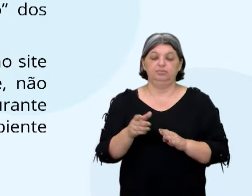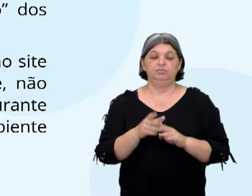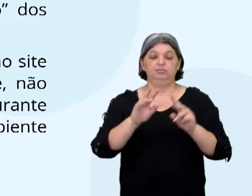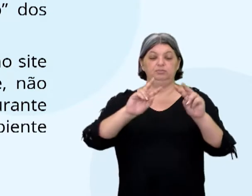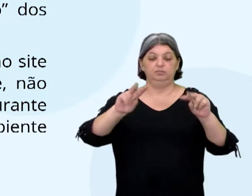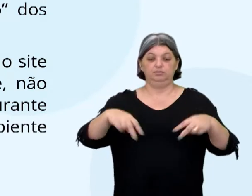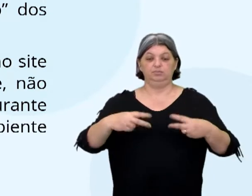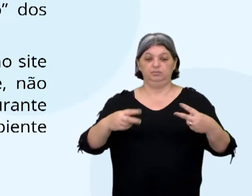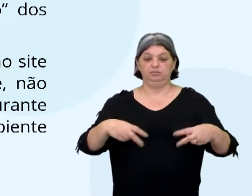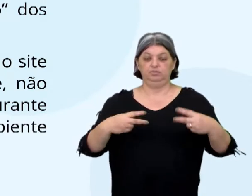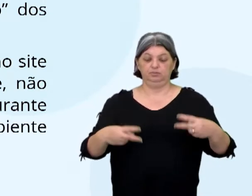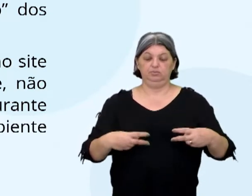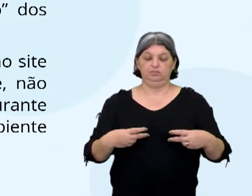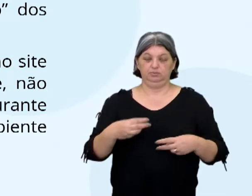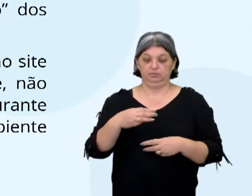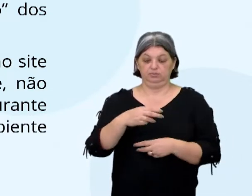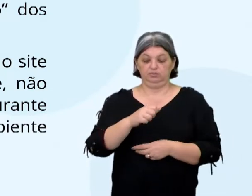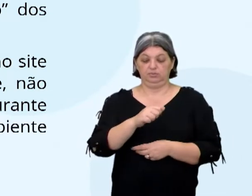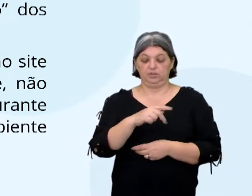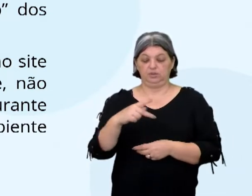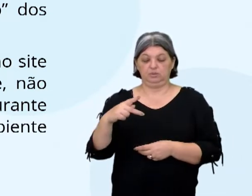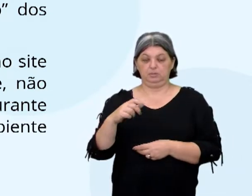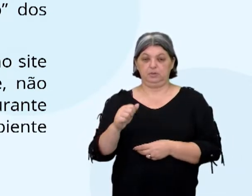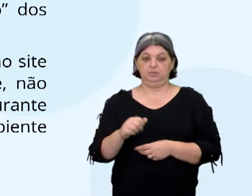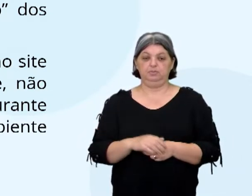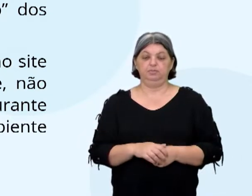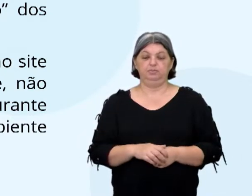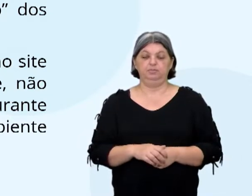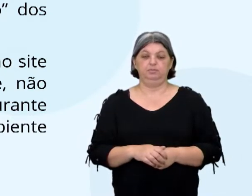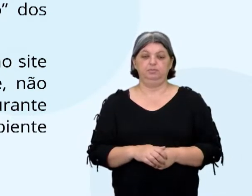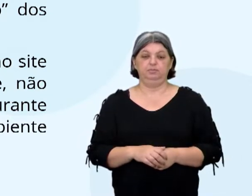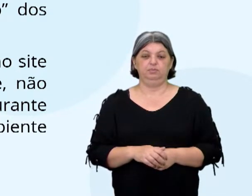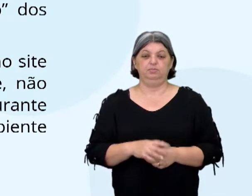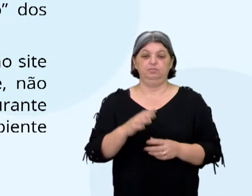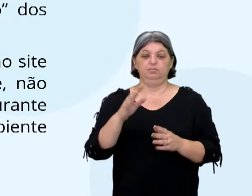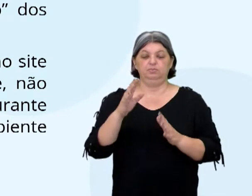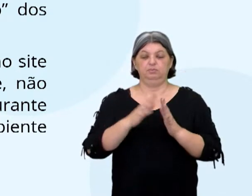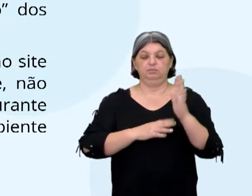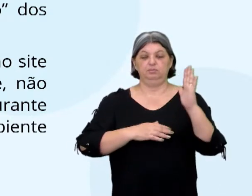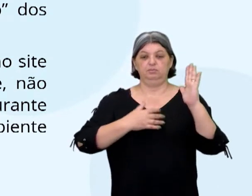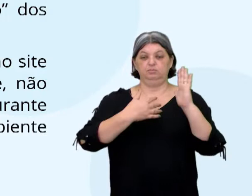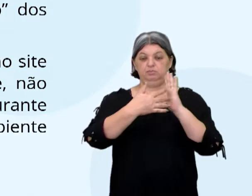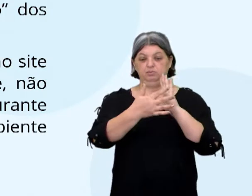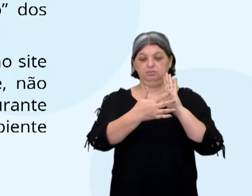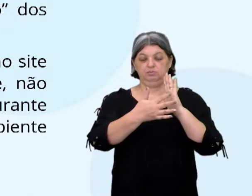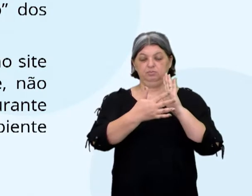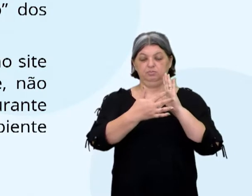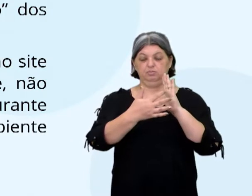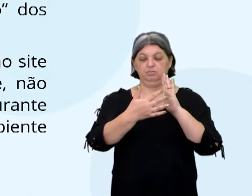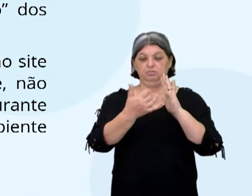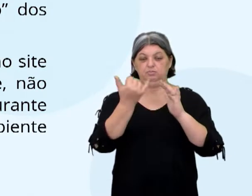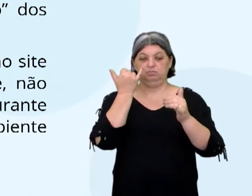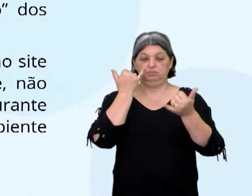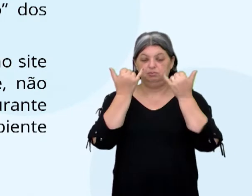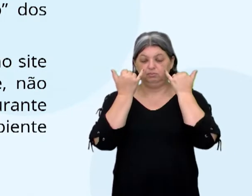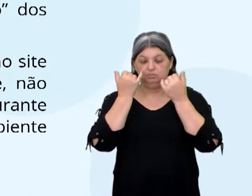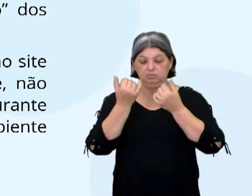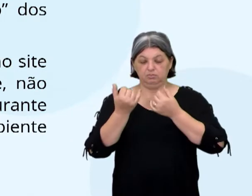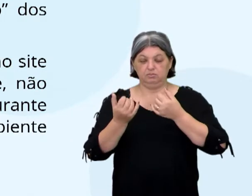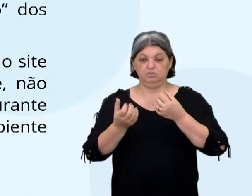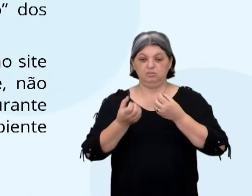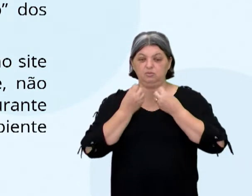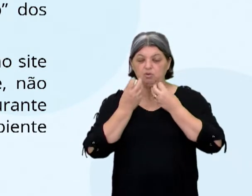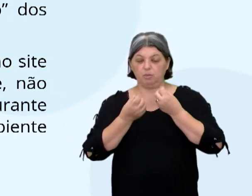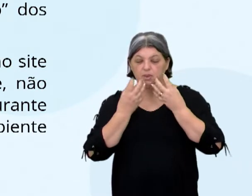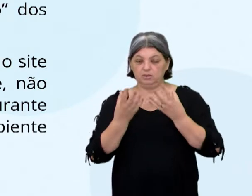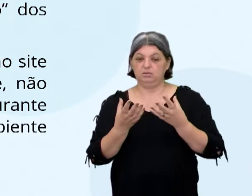que o mapa nos oferece, tá? Então essa tabela, tá, ela oferece dados, tá, que na frieza da sua